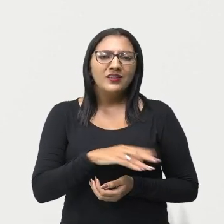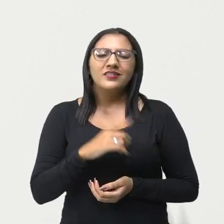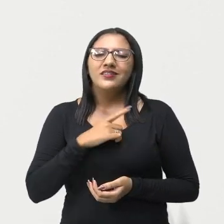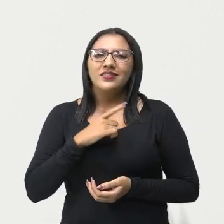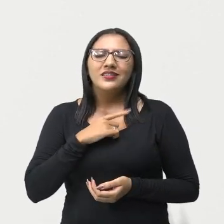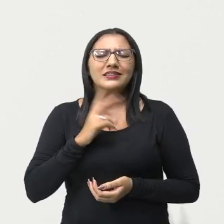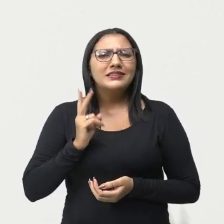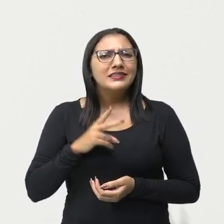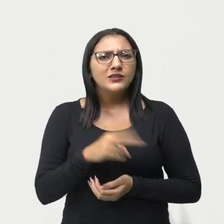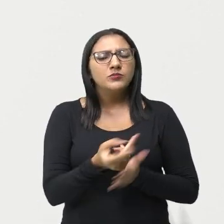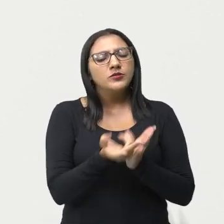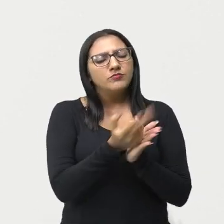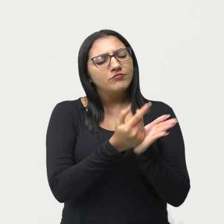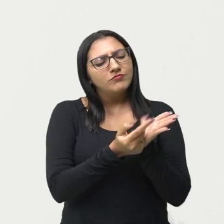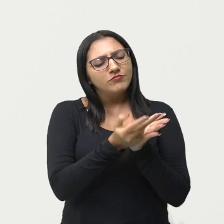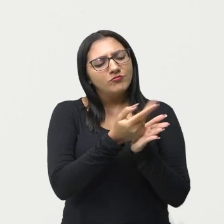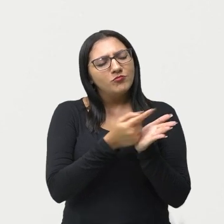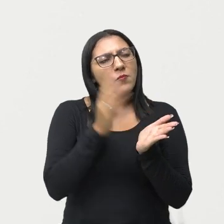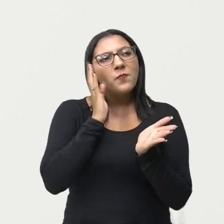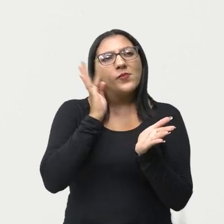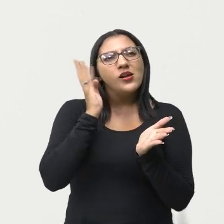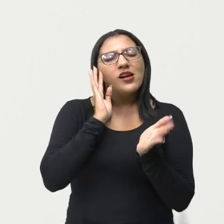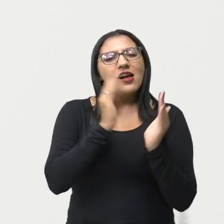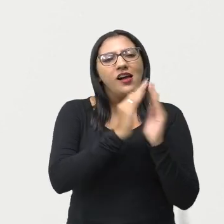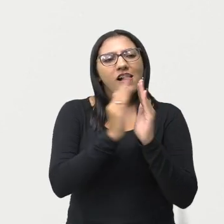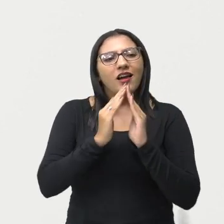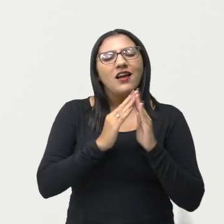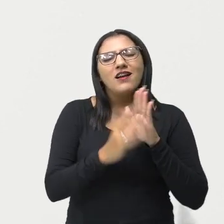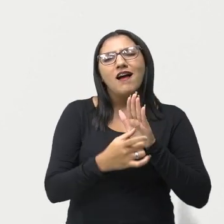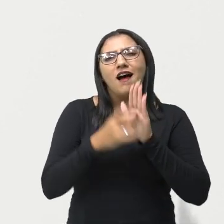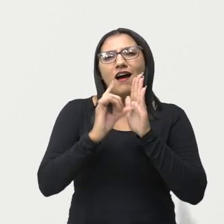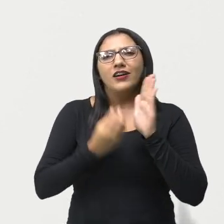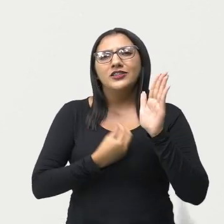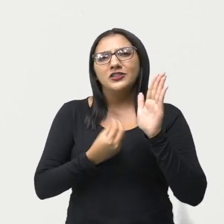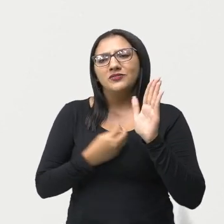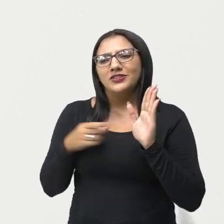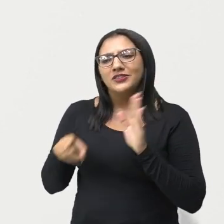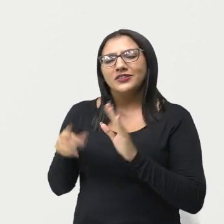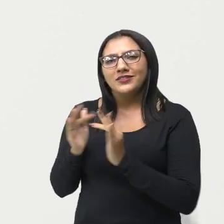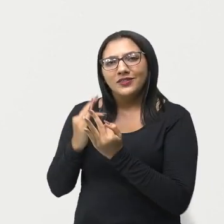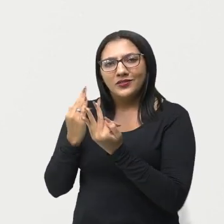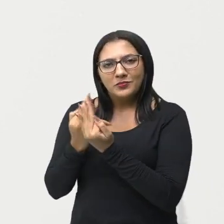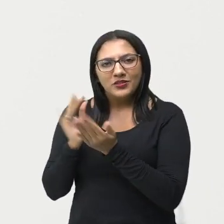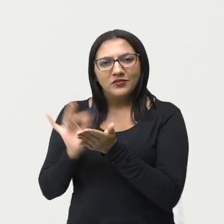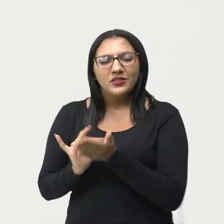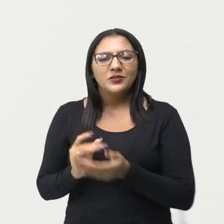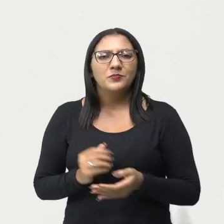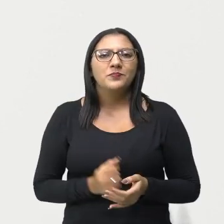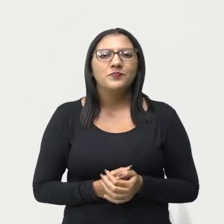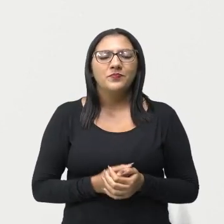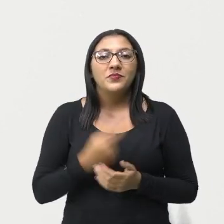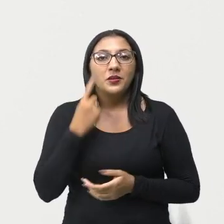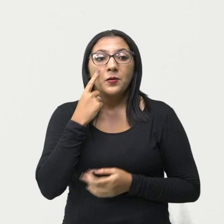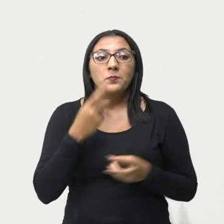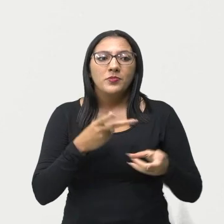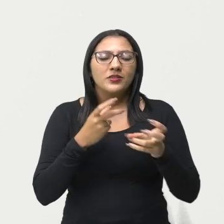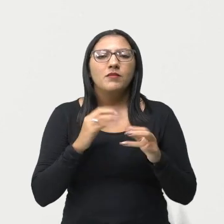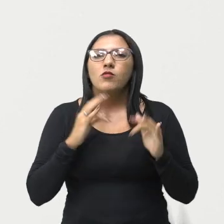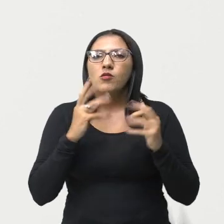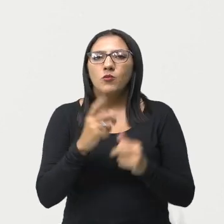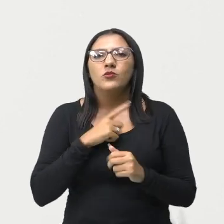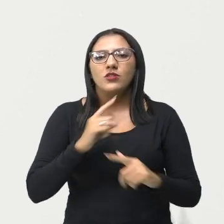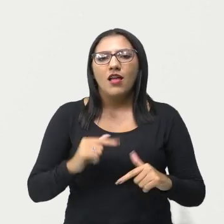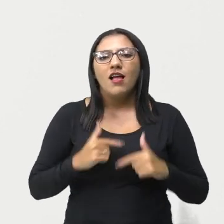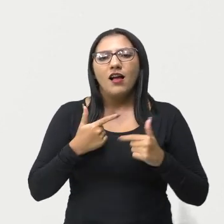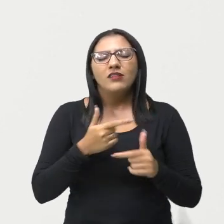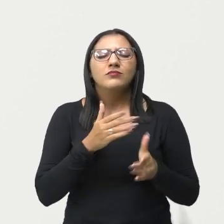vila onde morava. Observem que essa informação aqui também traz para a gente uma ideia das ações que ele fazia